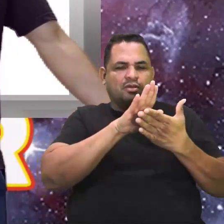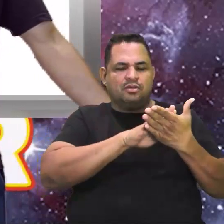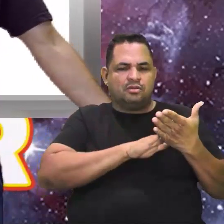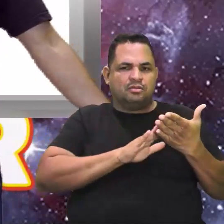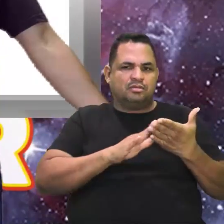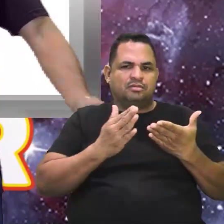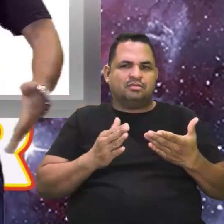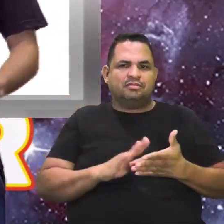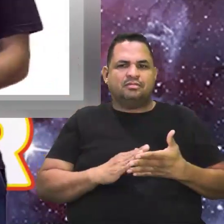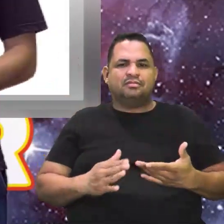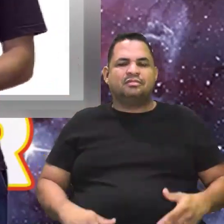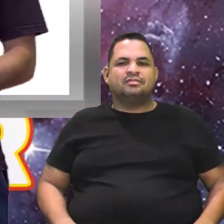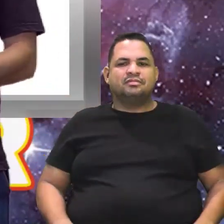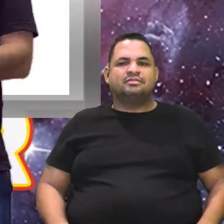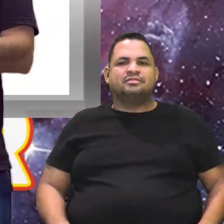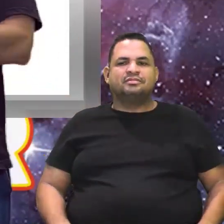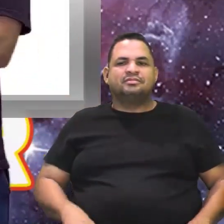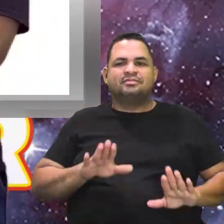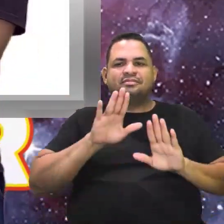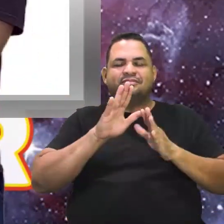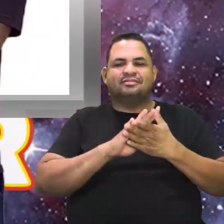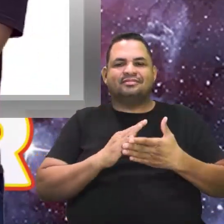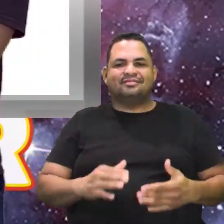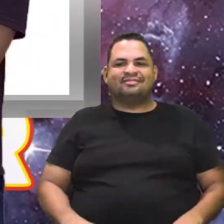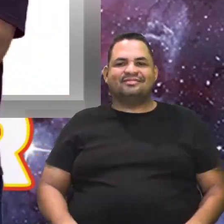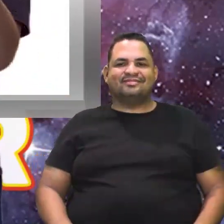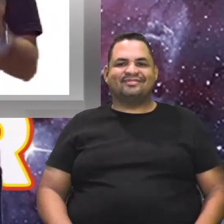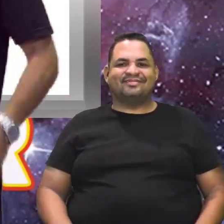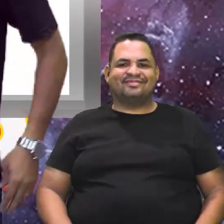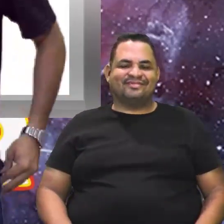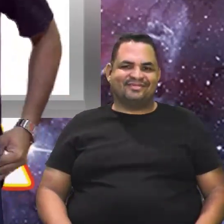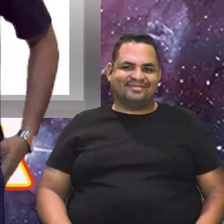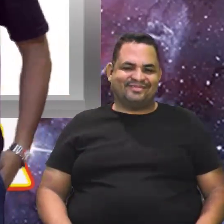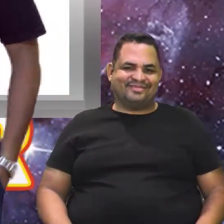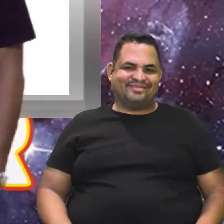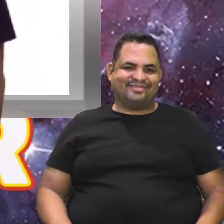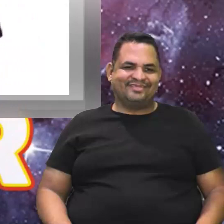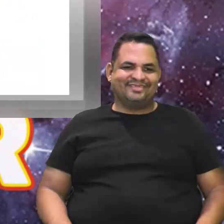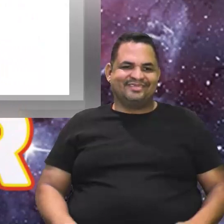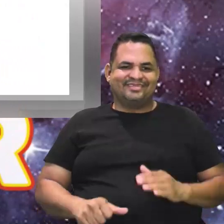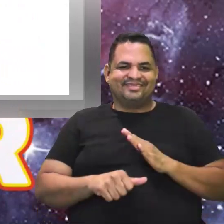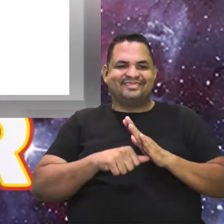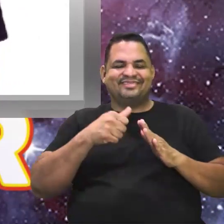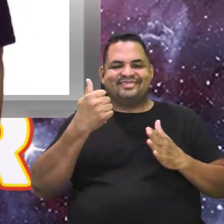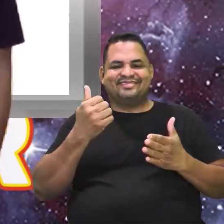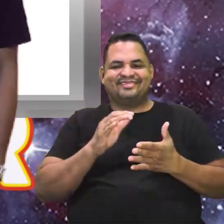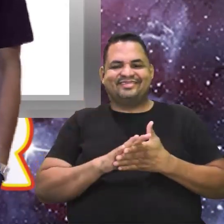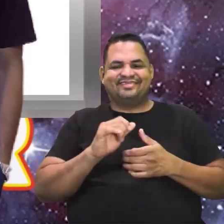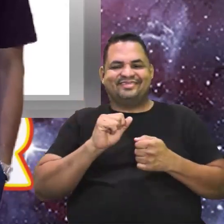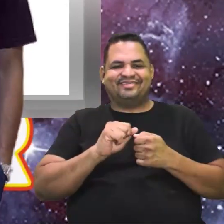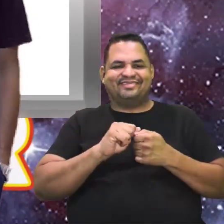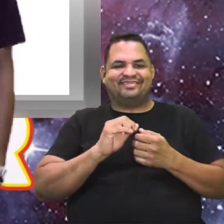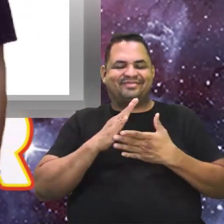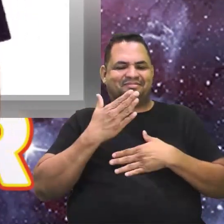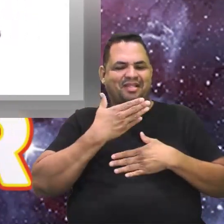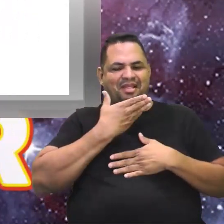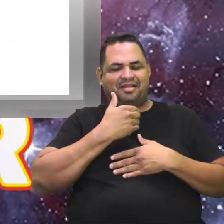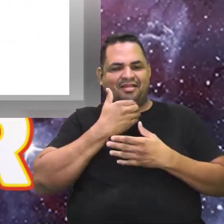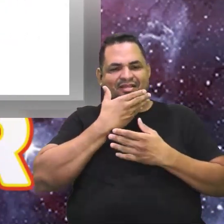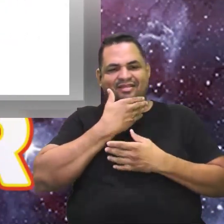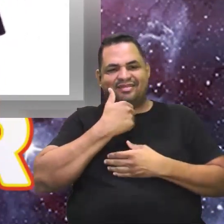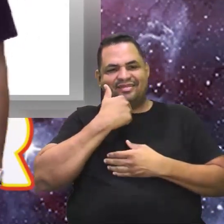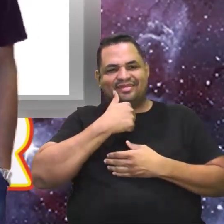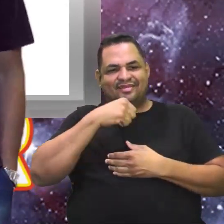assim. O post-it, tá no vendo? guarda-roupa, na Precursora porta do da post-it geladeira. da educação. Eu fazia mesmo. Minha mãe ficava, gente, que monte de